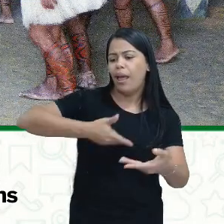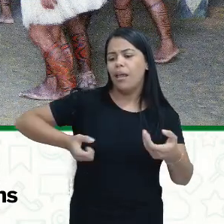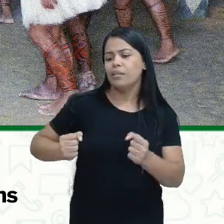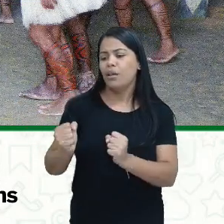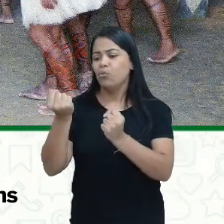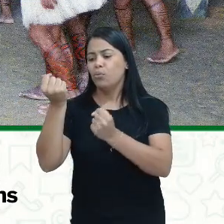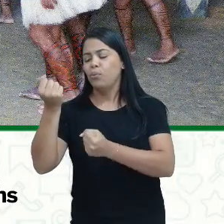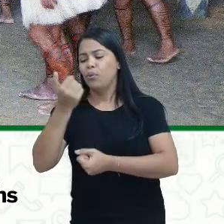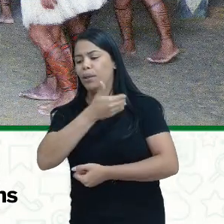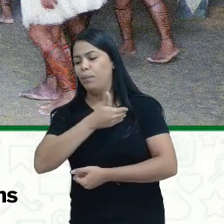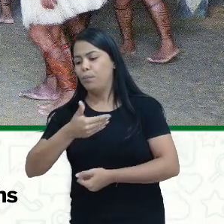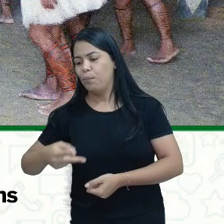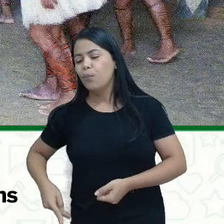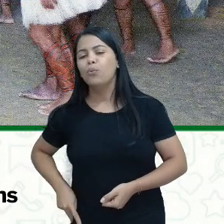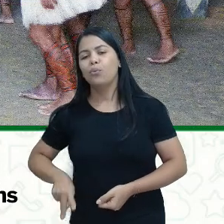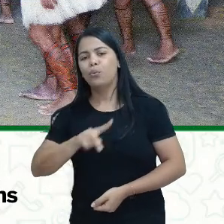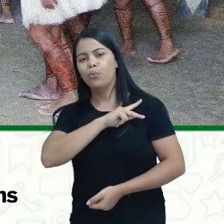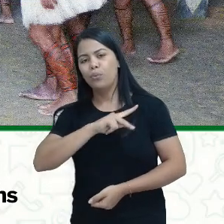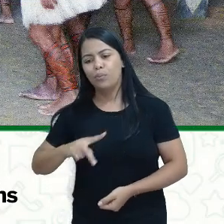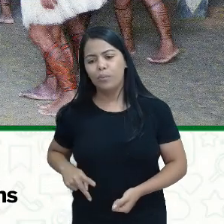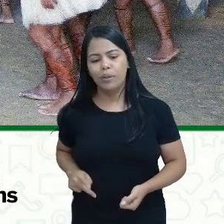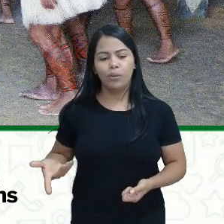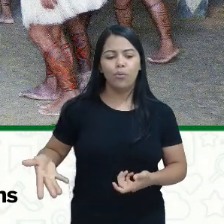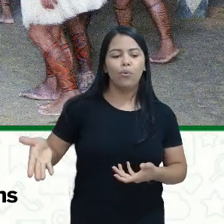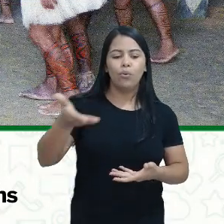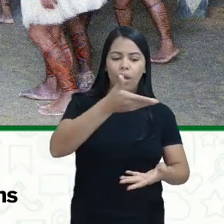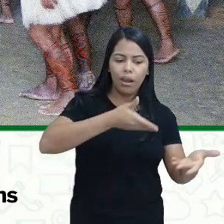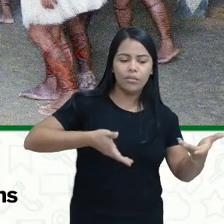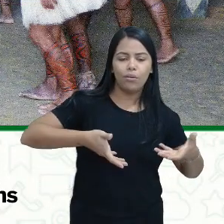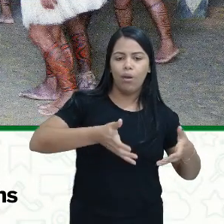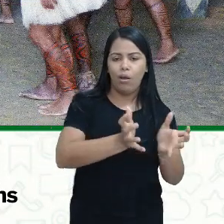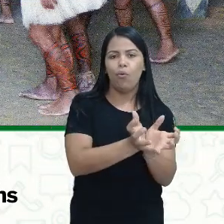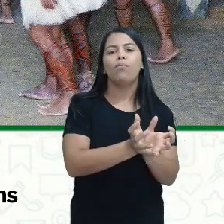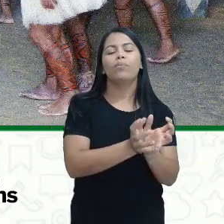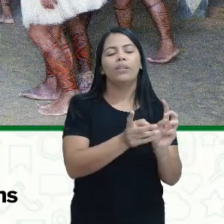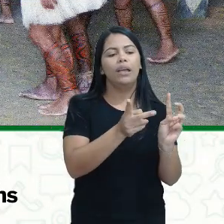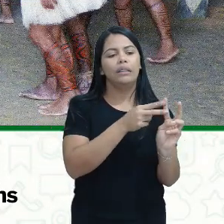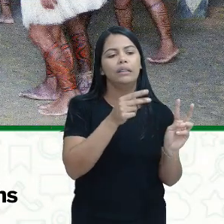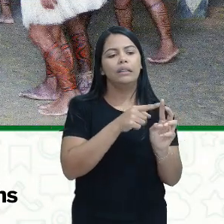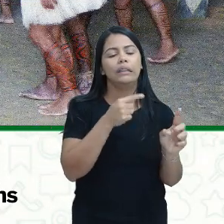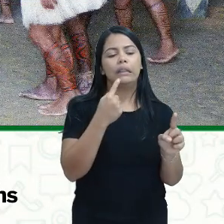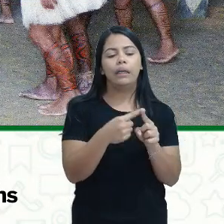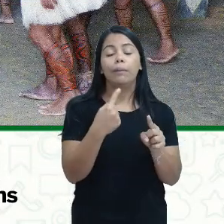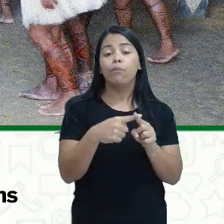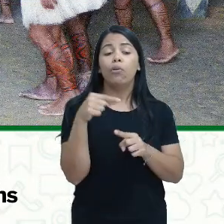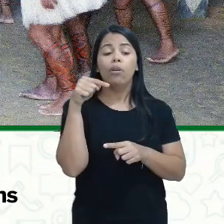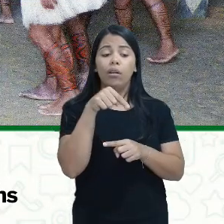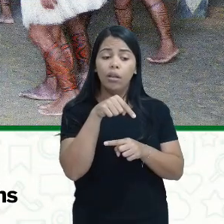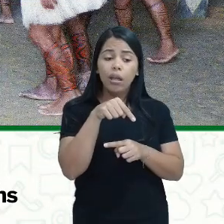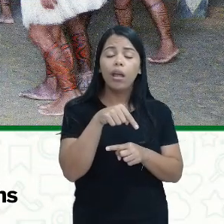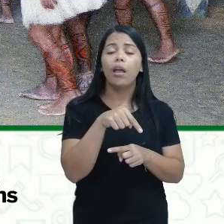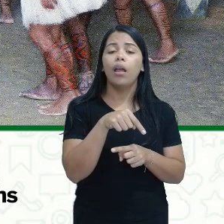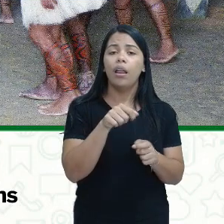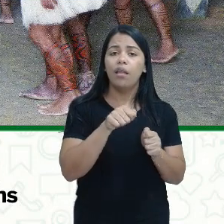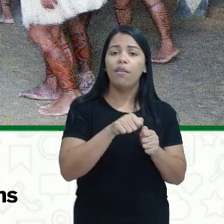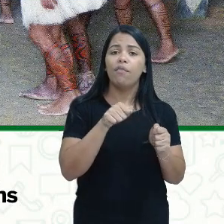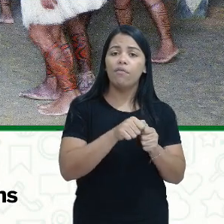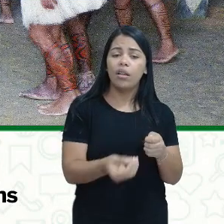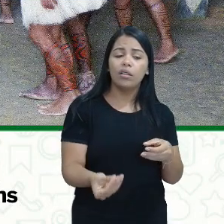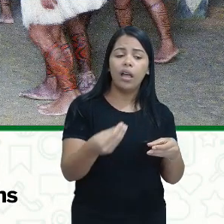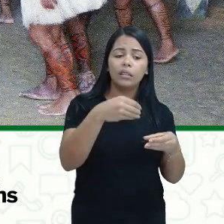e as comunidades indígenas, pois eles fazem parte da memória viva das comunidades, né?